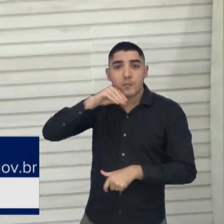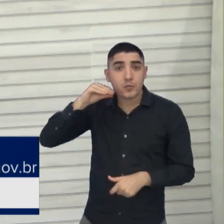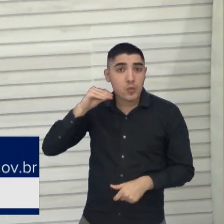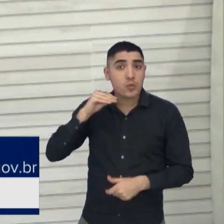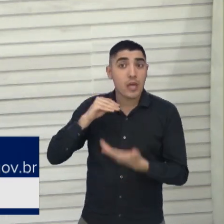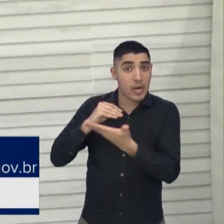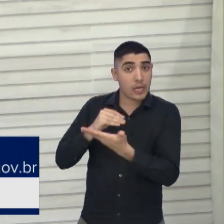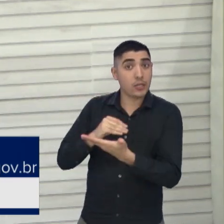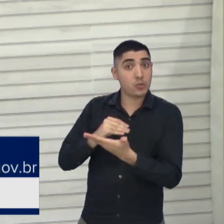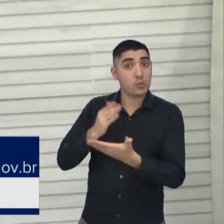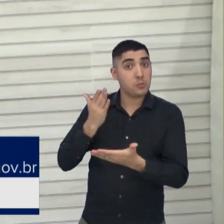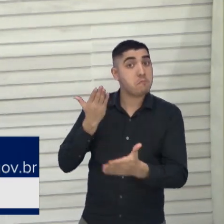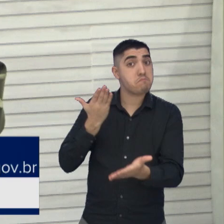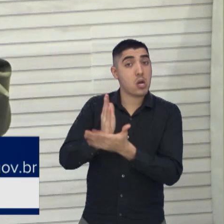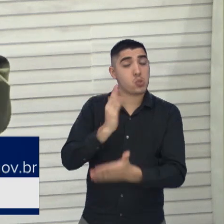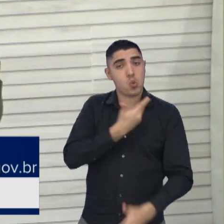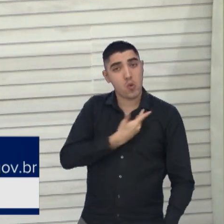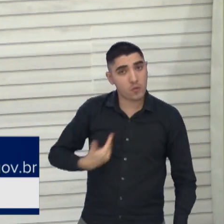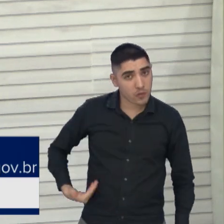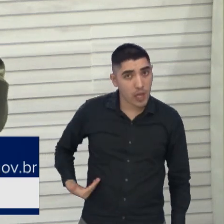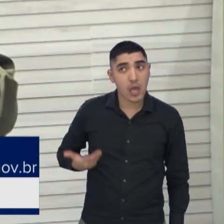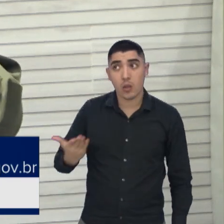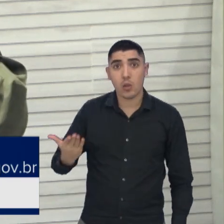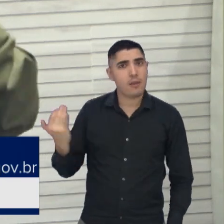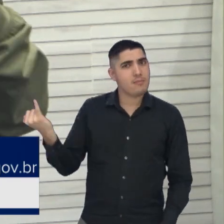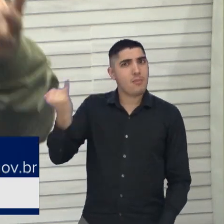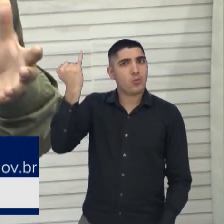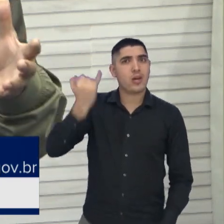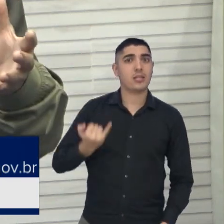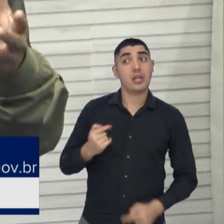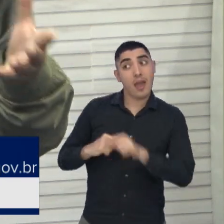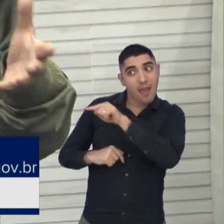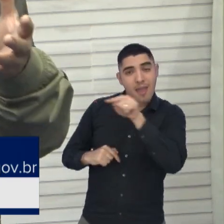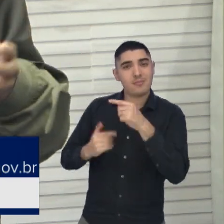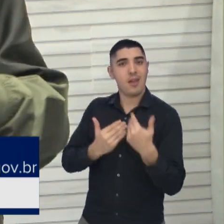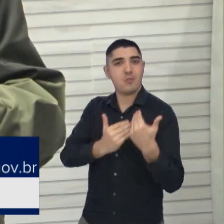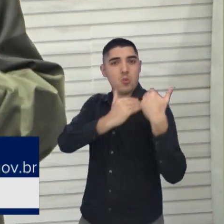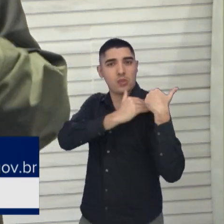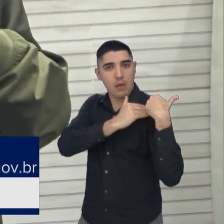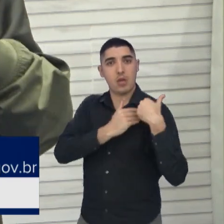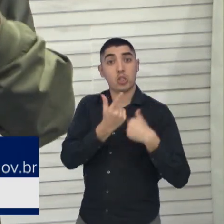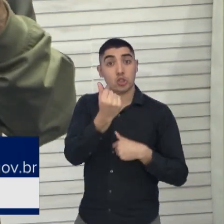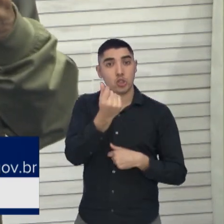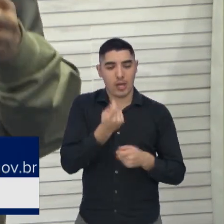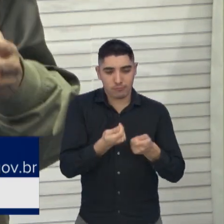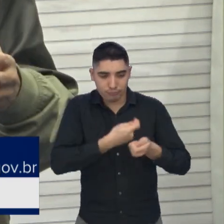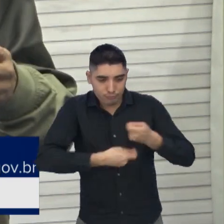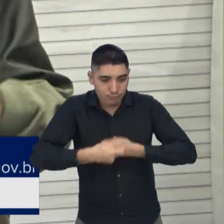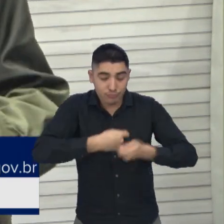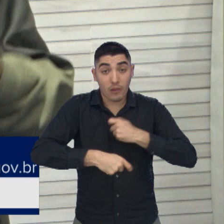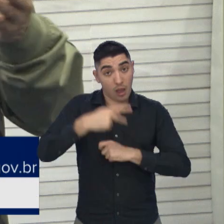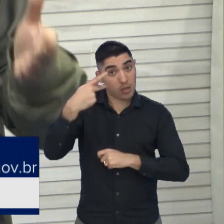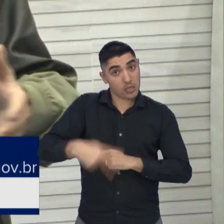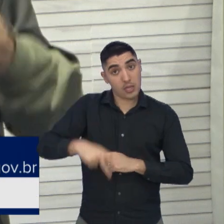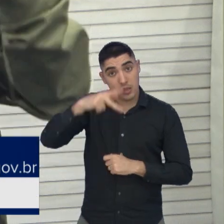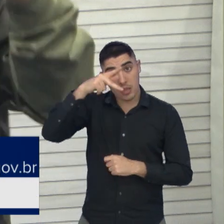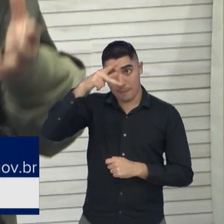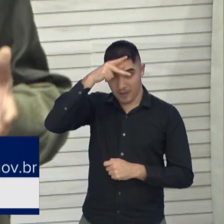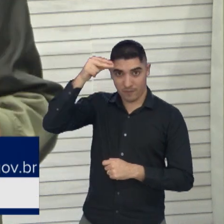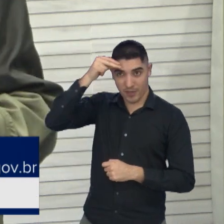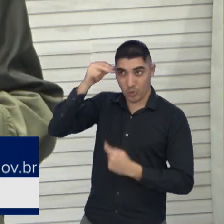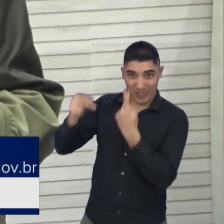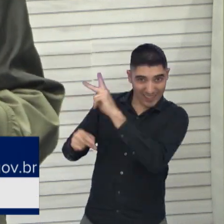vocês para tomar conta desse dinheiro da cidade, não é nem da prefeitura,